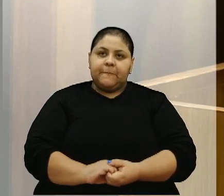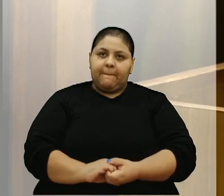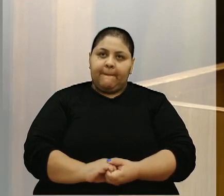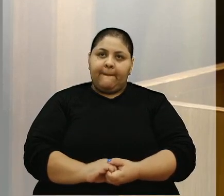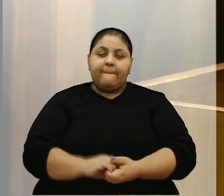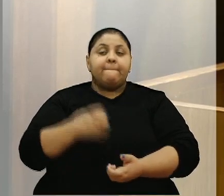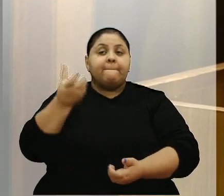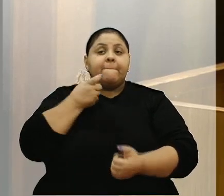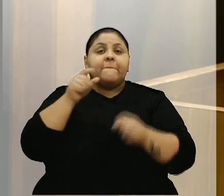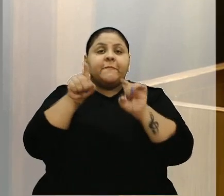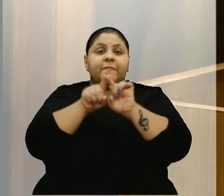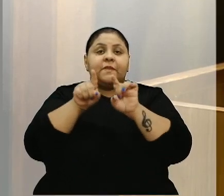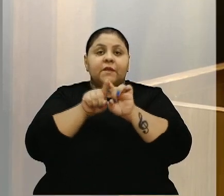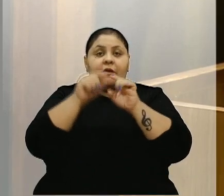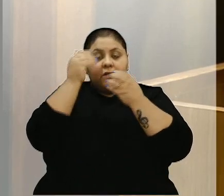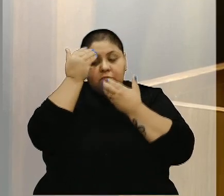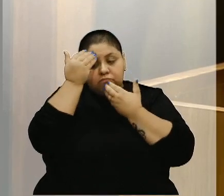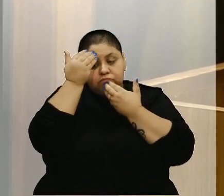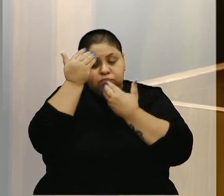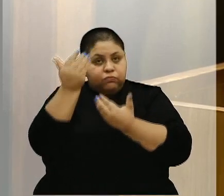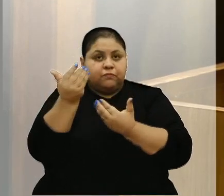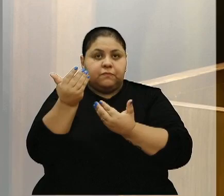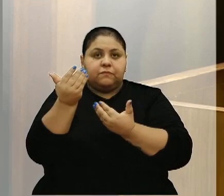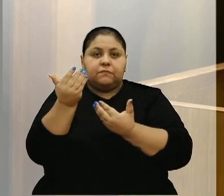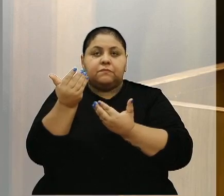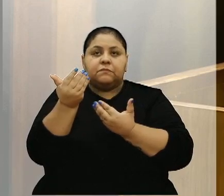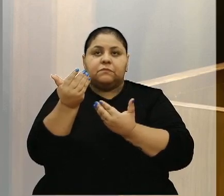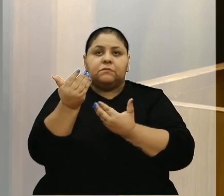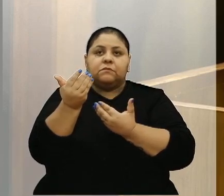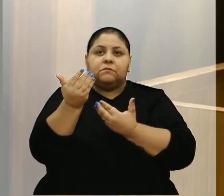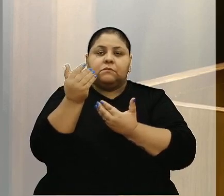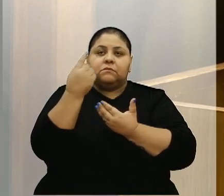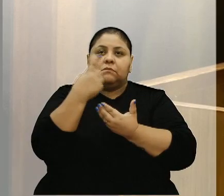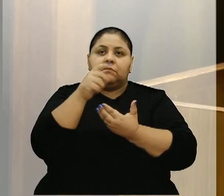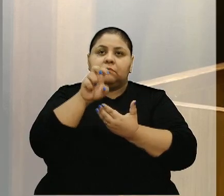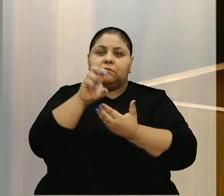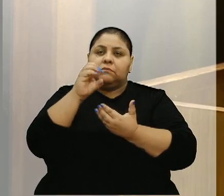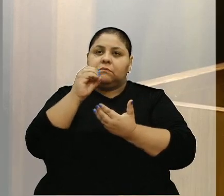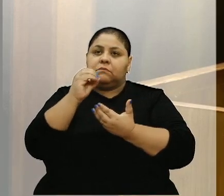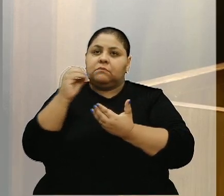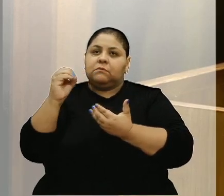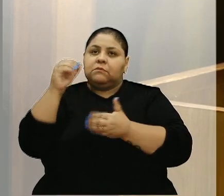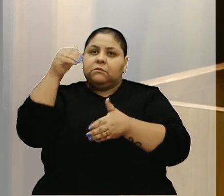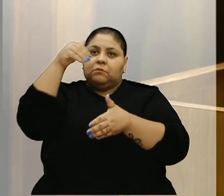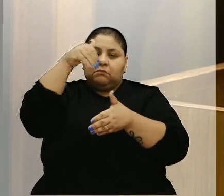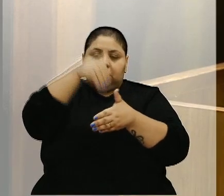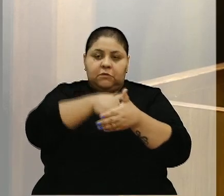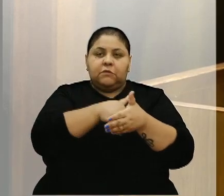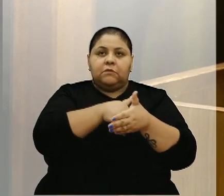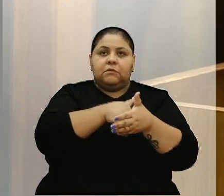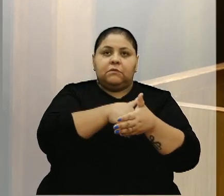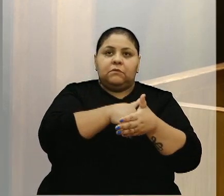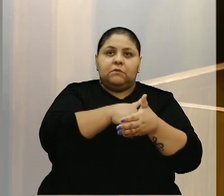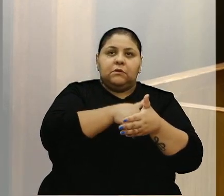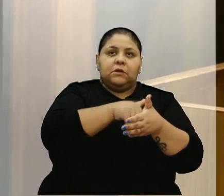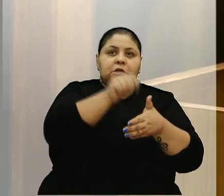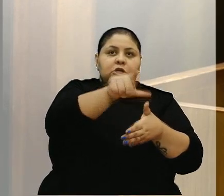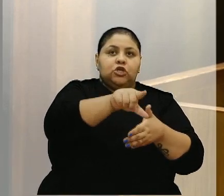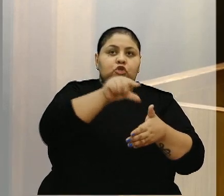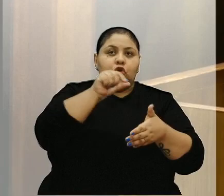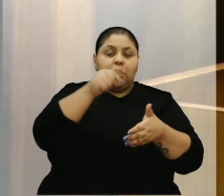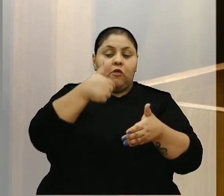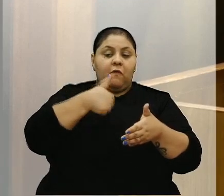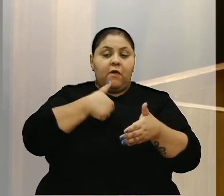Quero também externar o meu agradecimento aos 1.502 votos que chancelaram a minha presença na